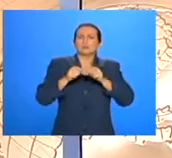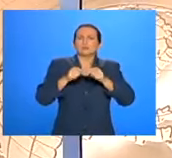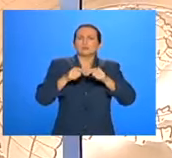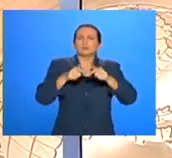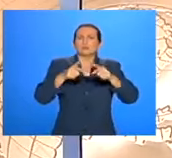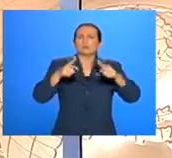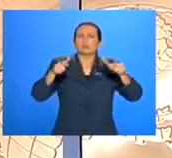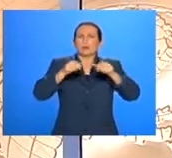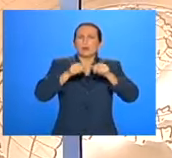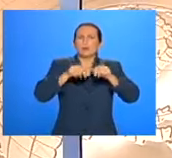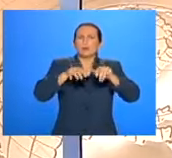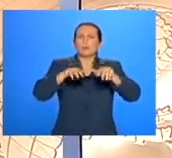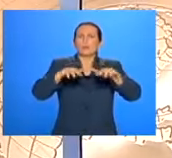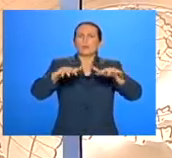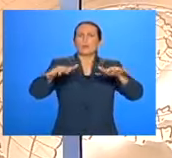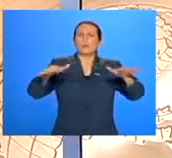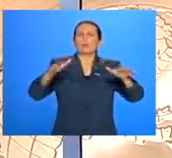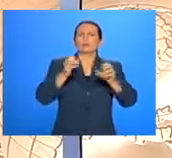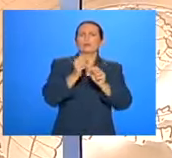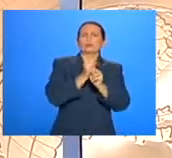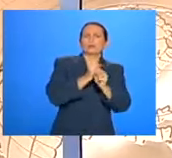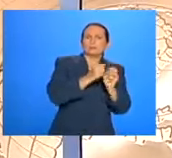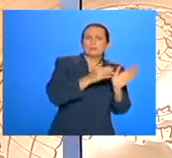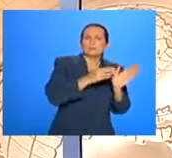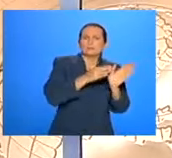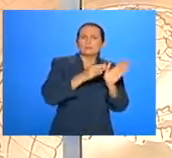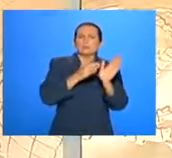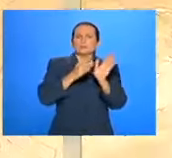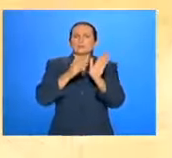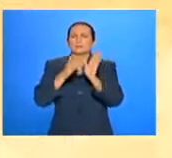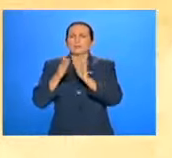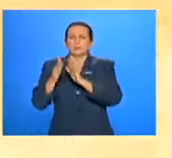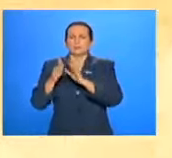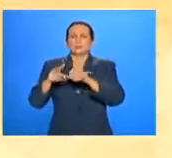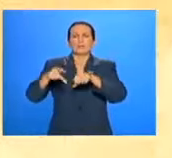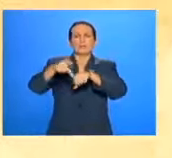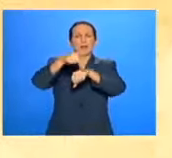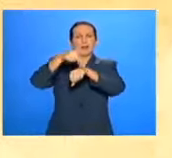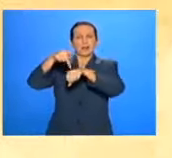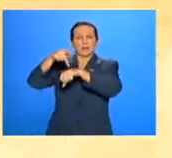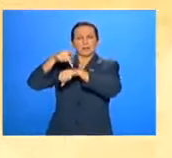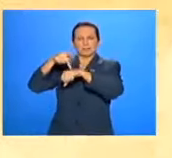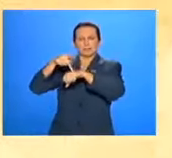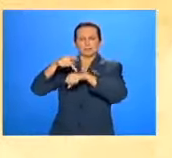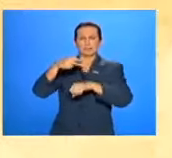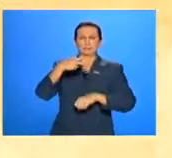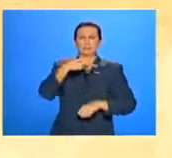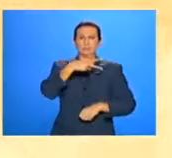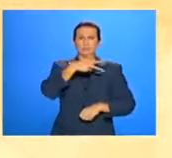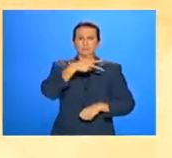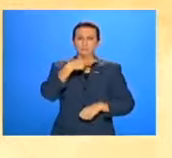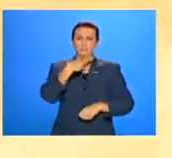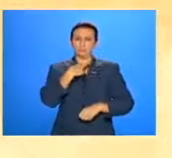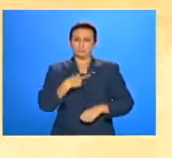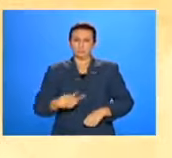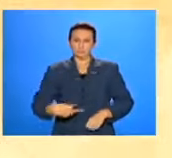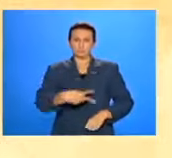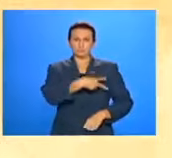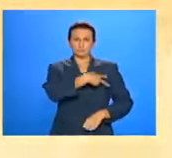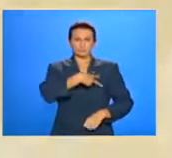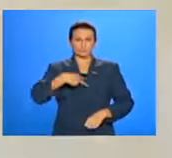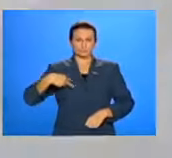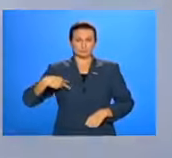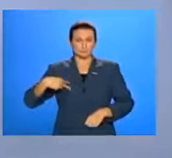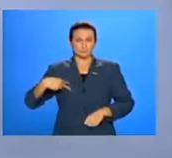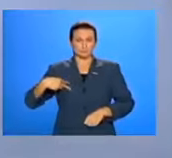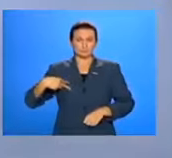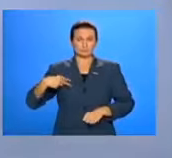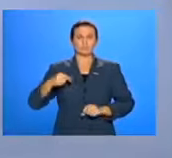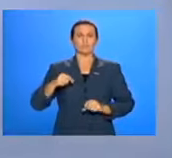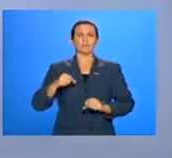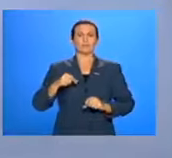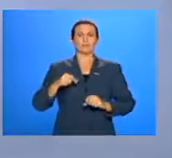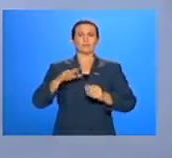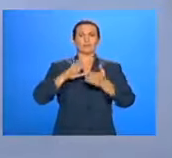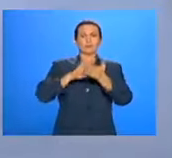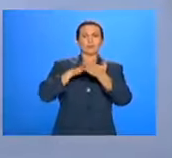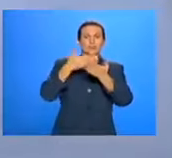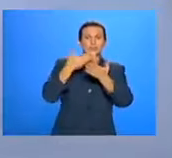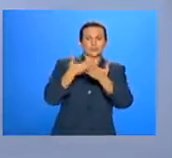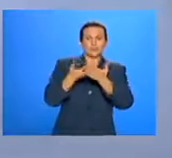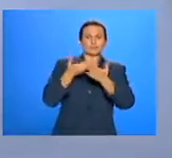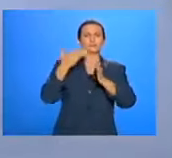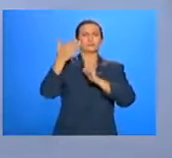espaço ao longo dos anos em diversos países. Suécia. A presença de intérpretes da língua de